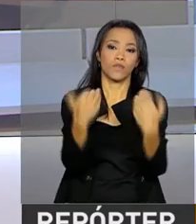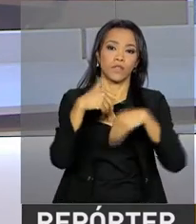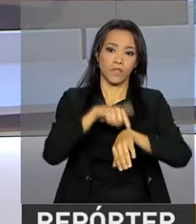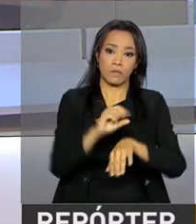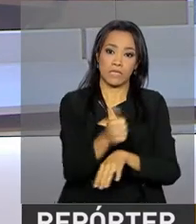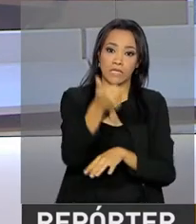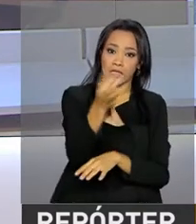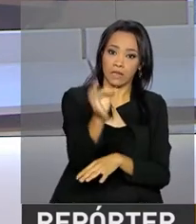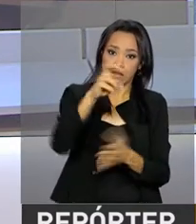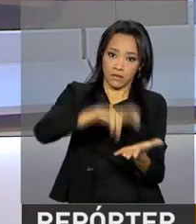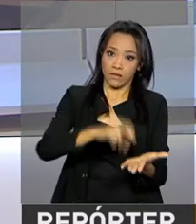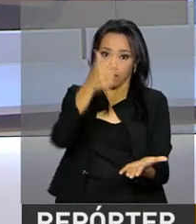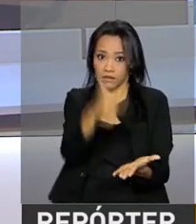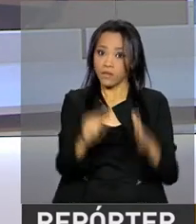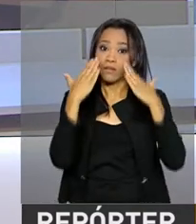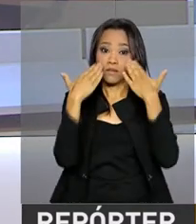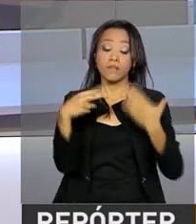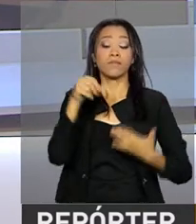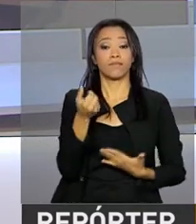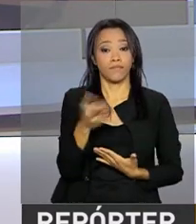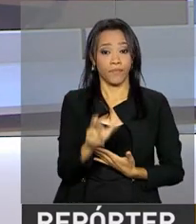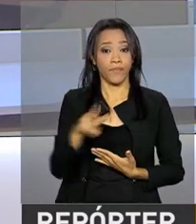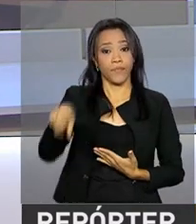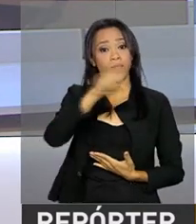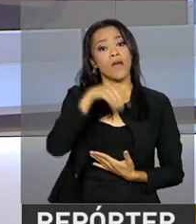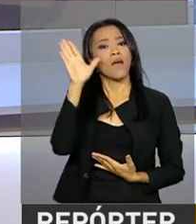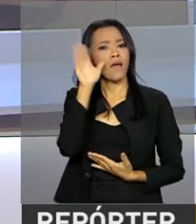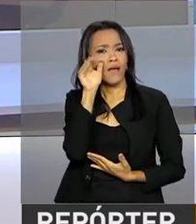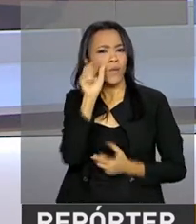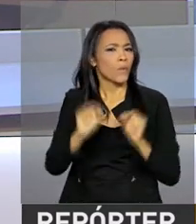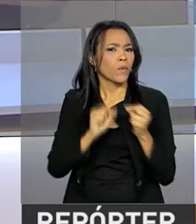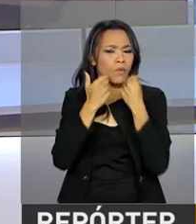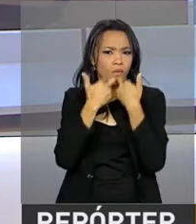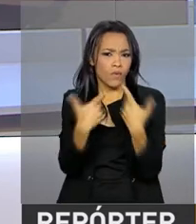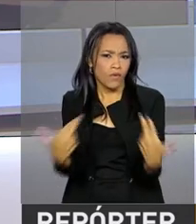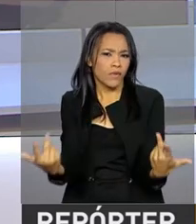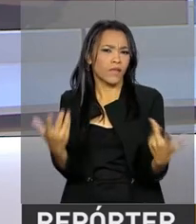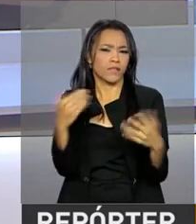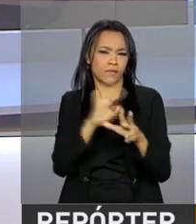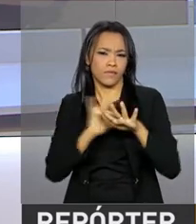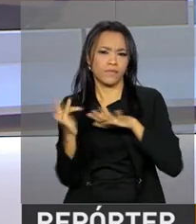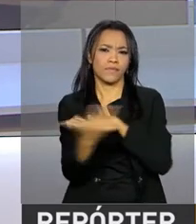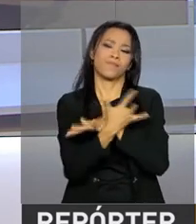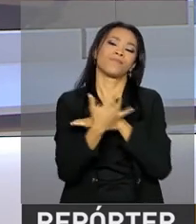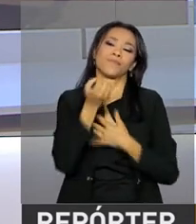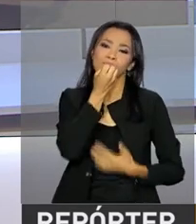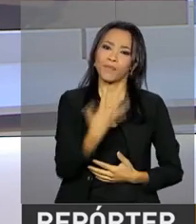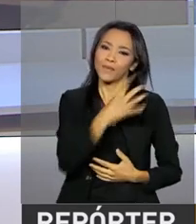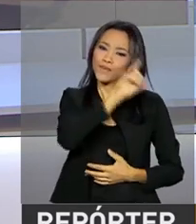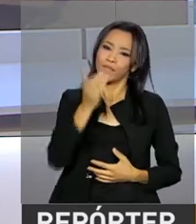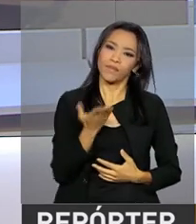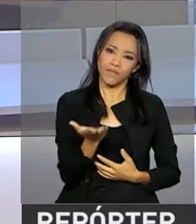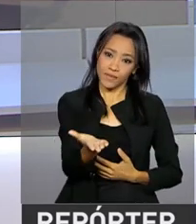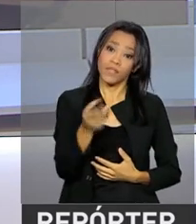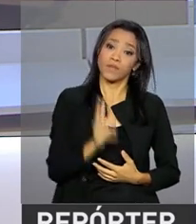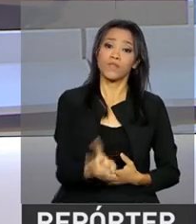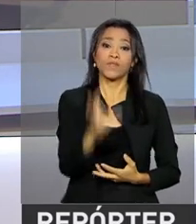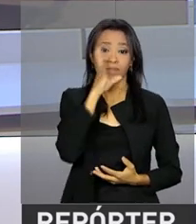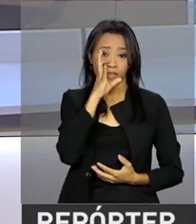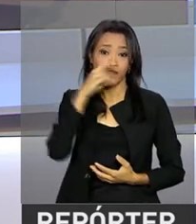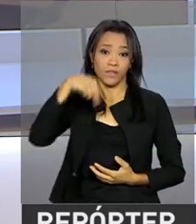10 da manhã na próxima edição do Repórter NBR. Acompanhe também as novidades em nossas redes sociais. Um bom dia para você e